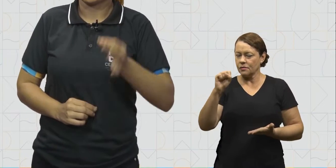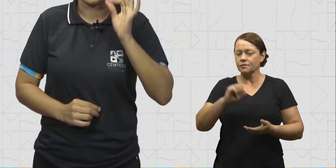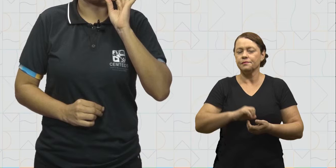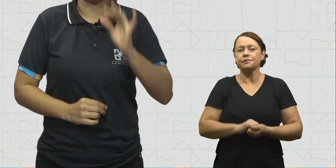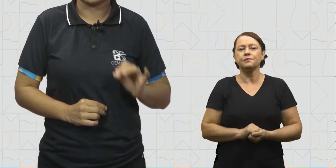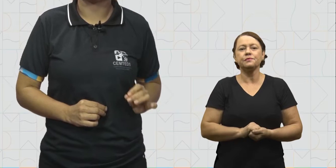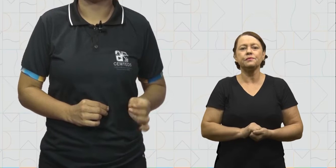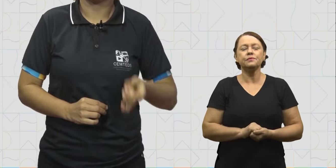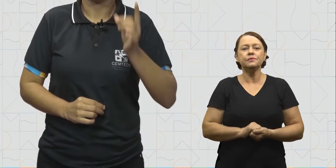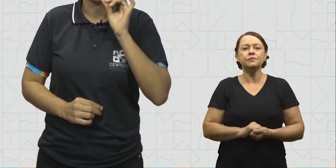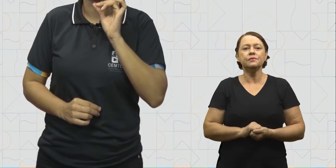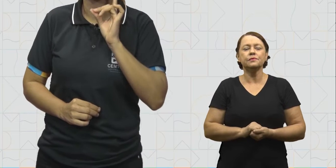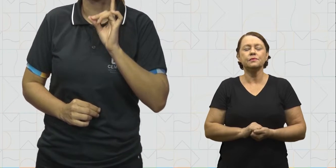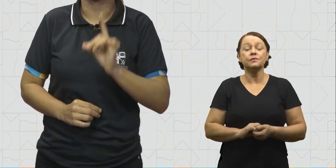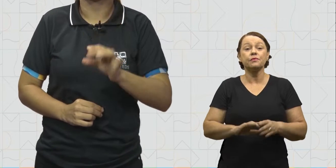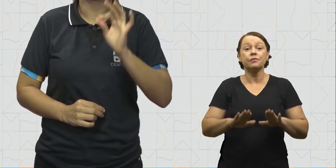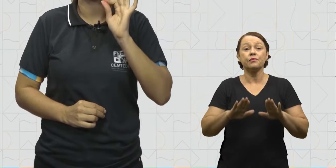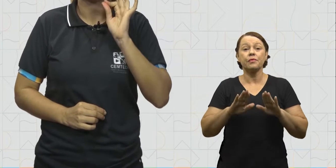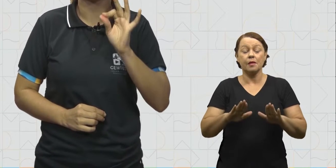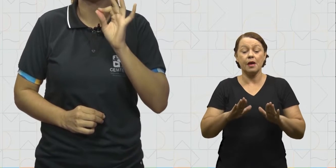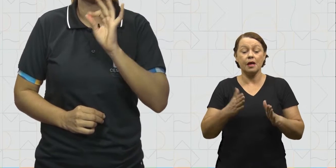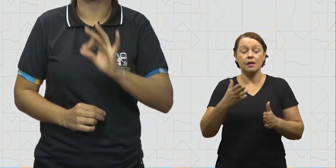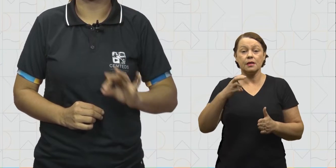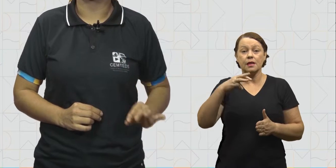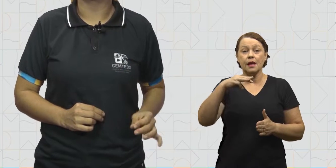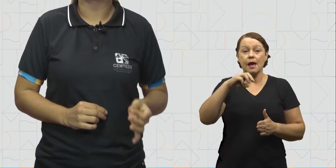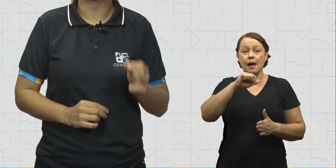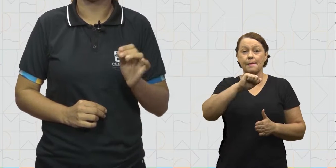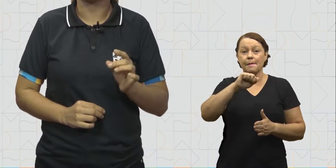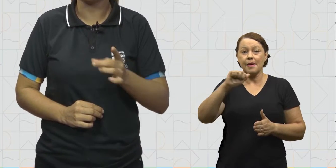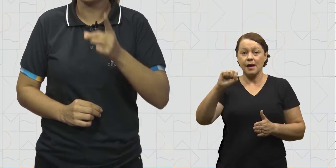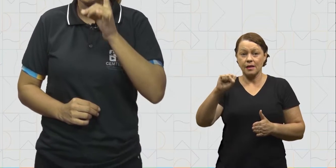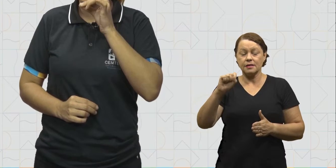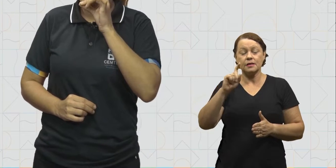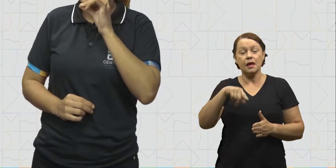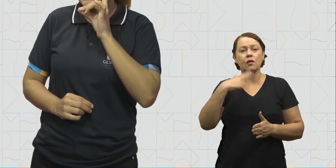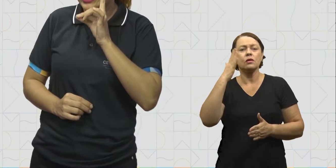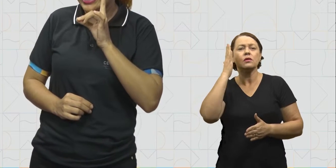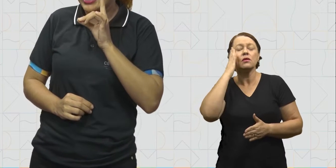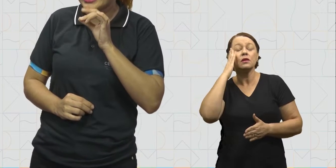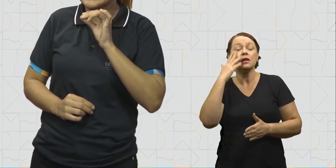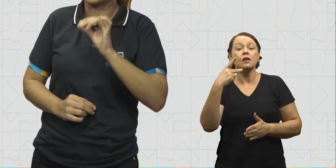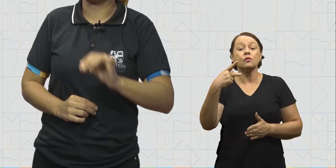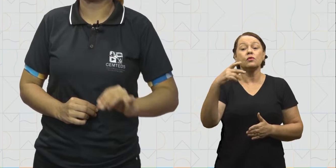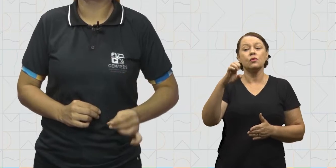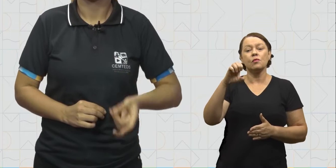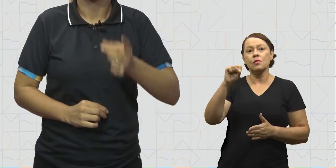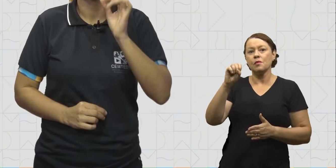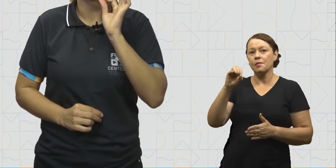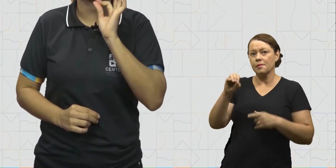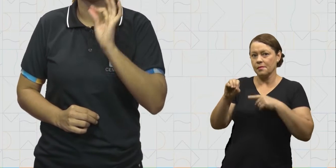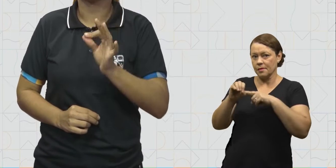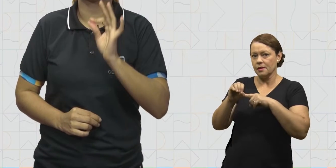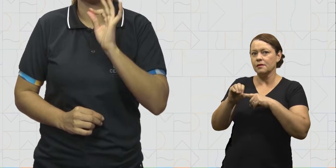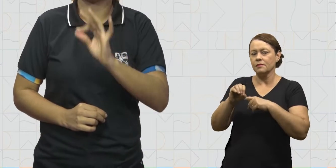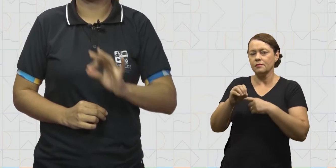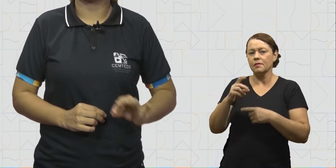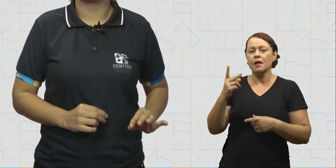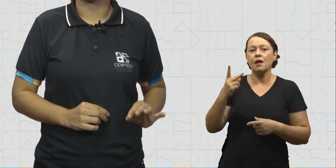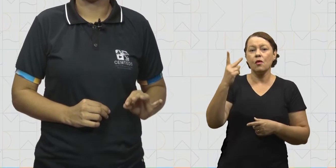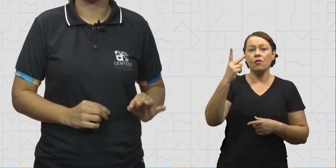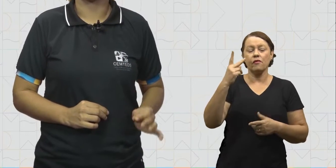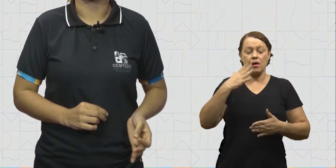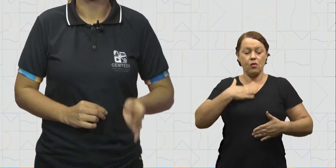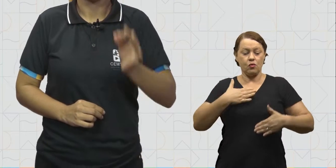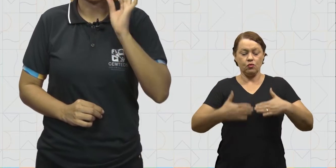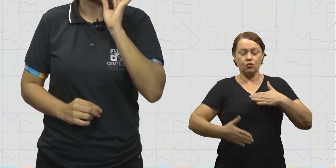Já a massa é o que nós entendemos como peso. O valor da massa